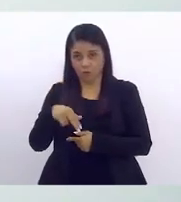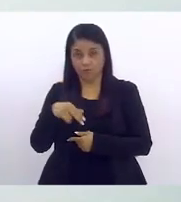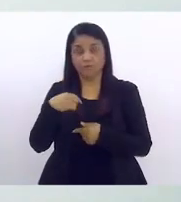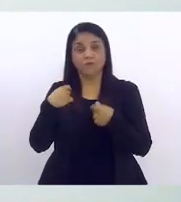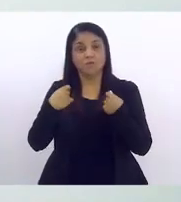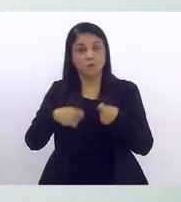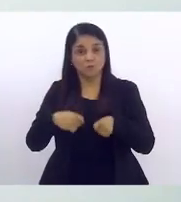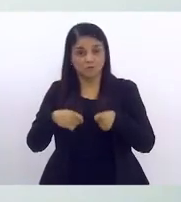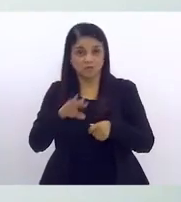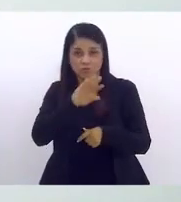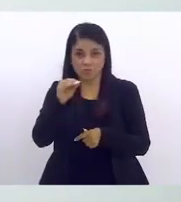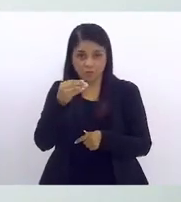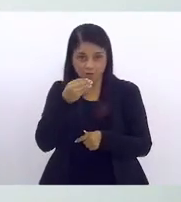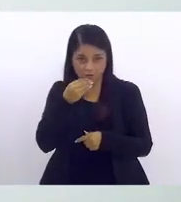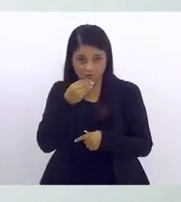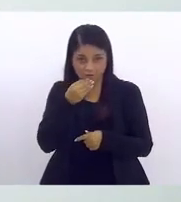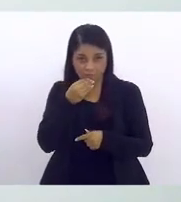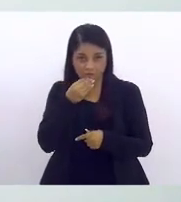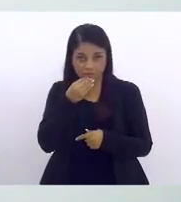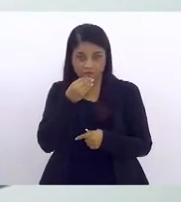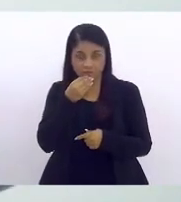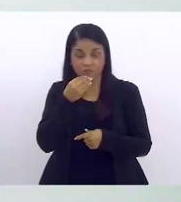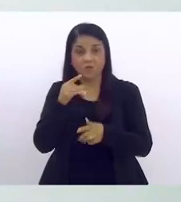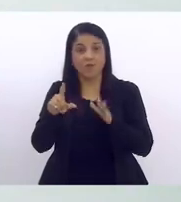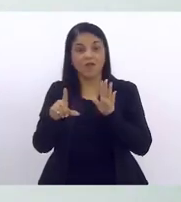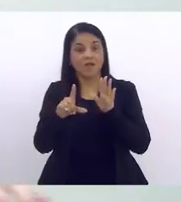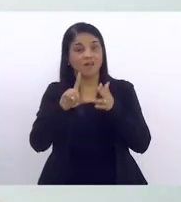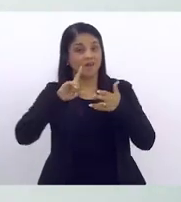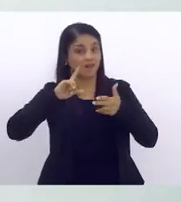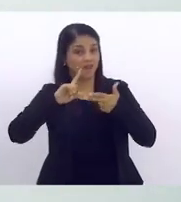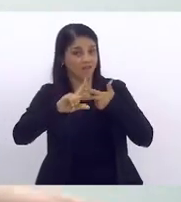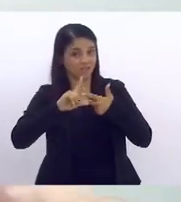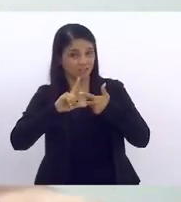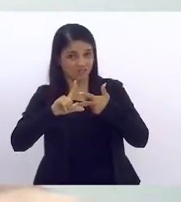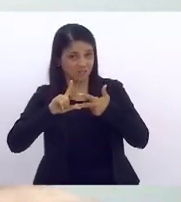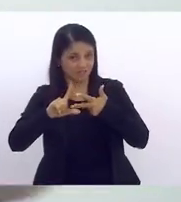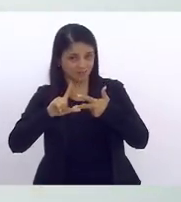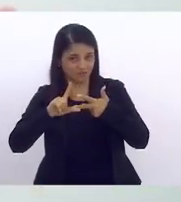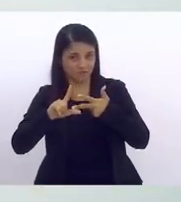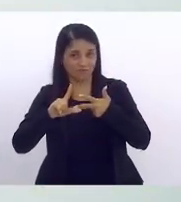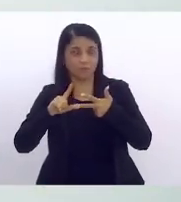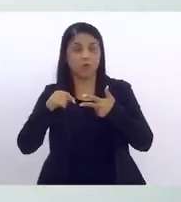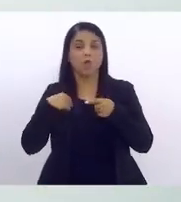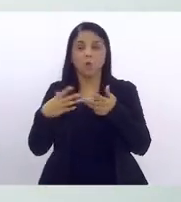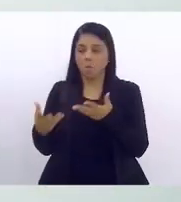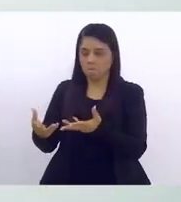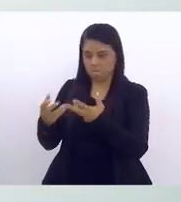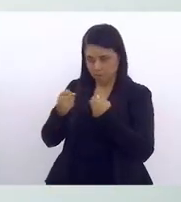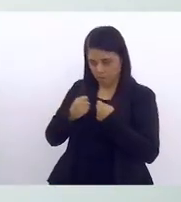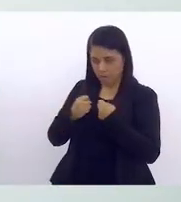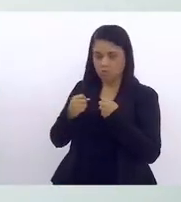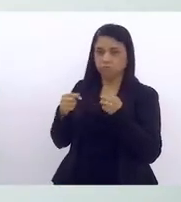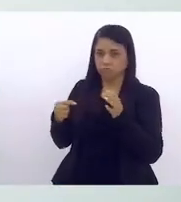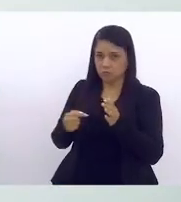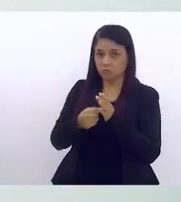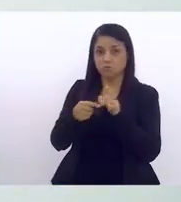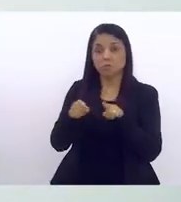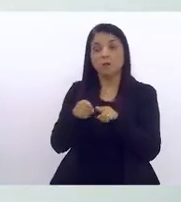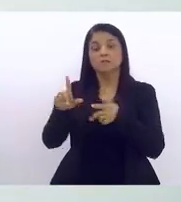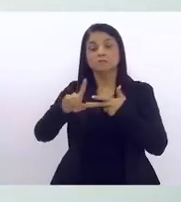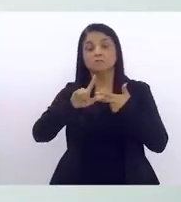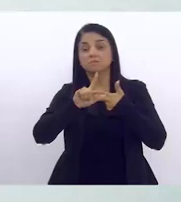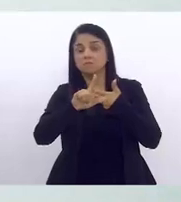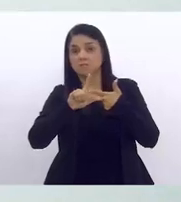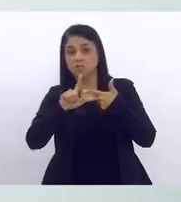é óbvio que nós precisamos do legislativo. Eu não tenho problema nenhum de pegar demanda. E devolvo demanda também. Quem faz orçamento é o